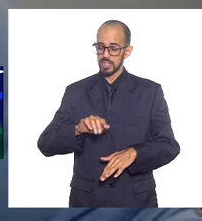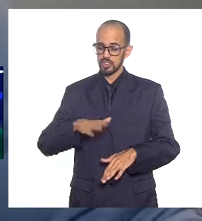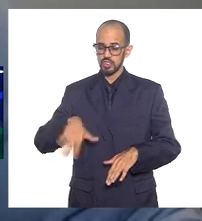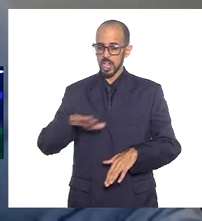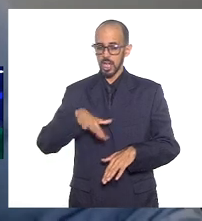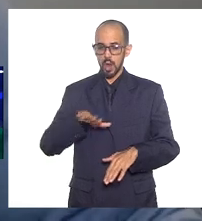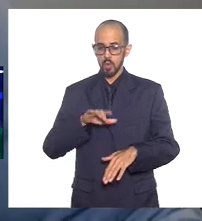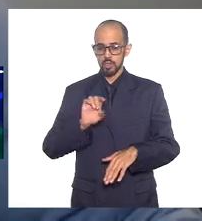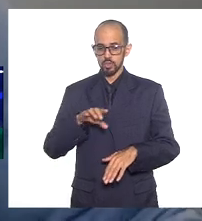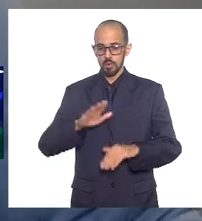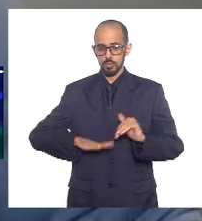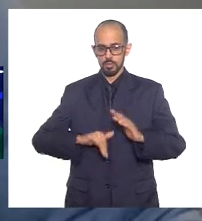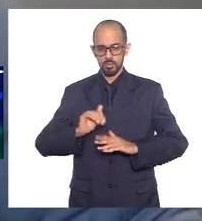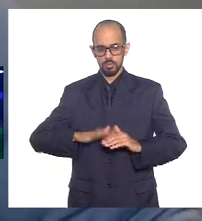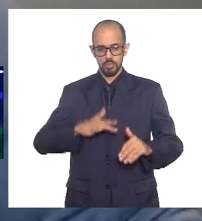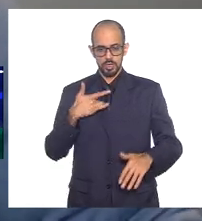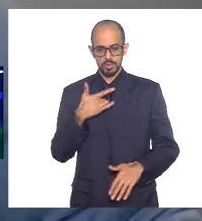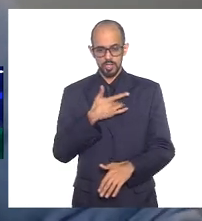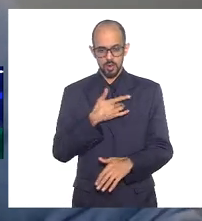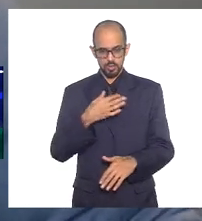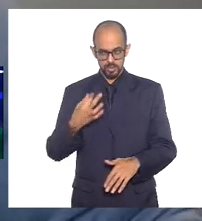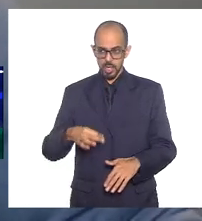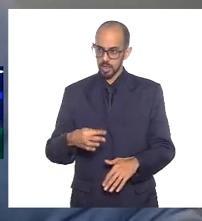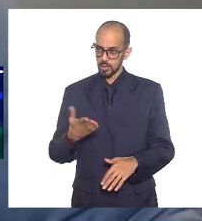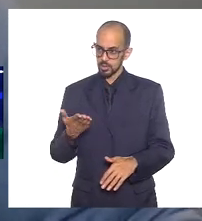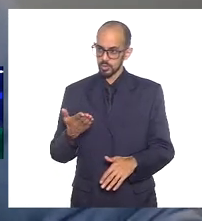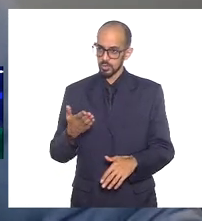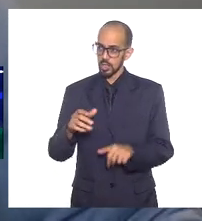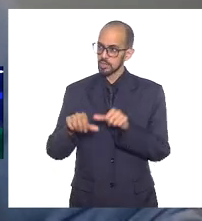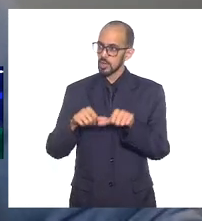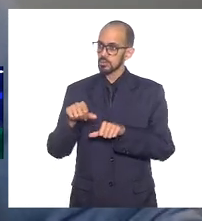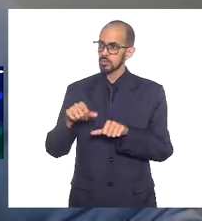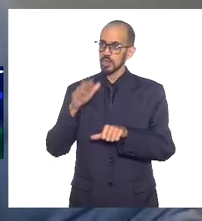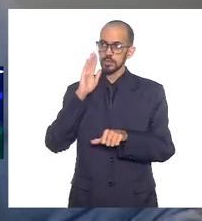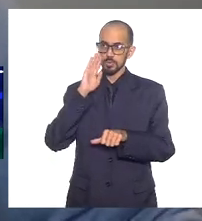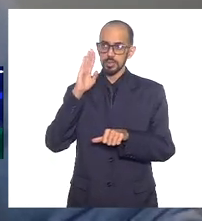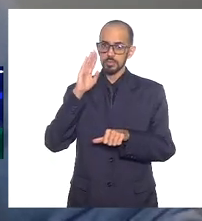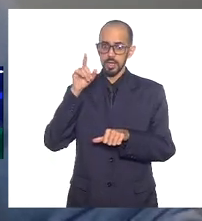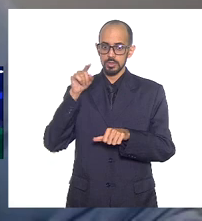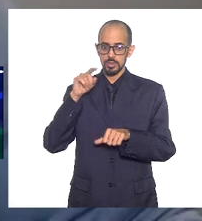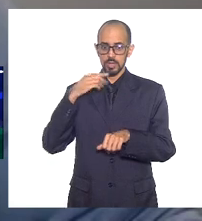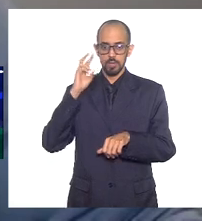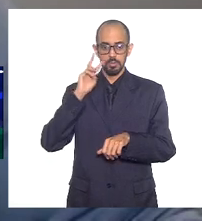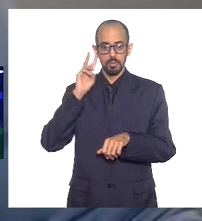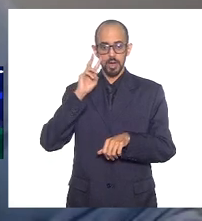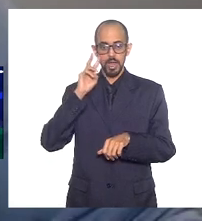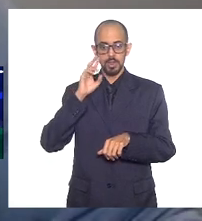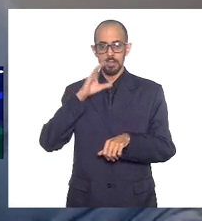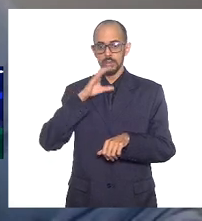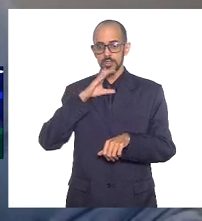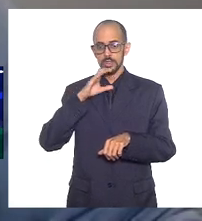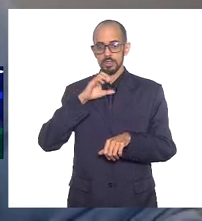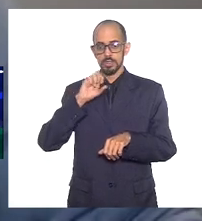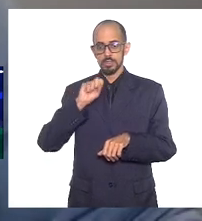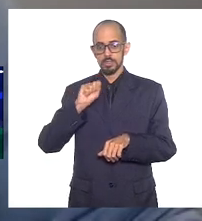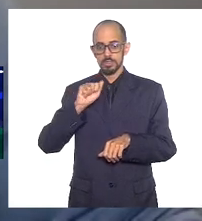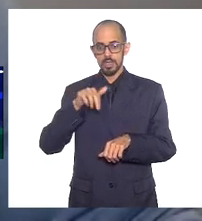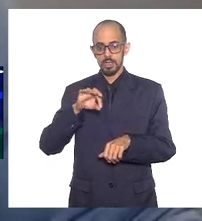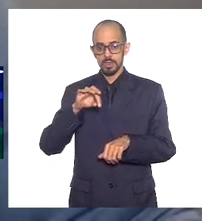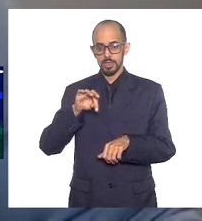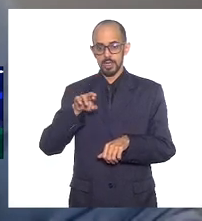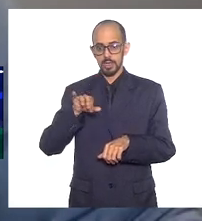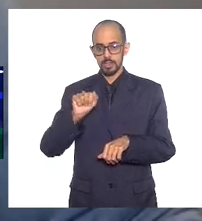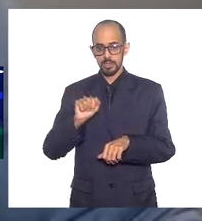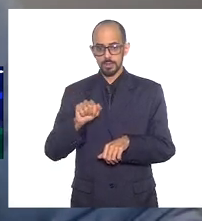profissionais de saúde. Então são as duas mudanças principais lembrar da emergência sanitária que não é calamidade pública mas já é muito grave